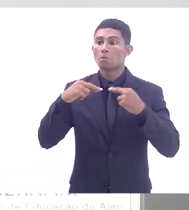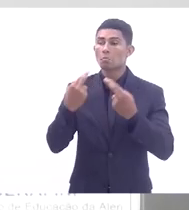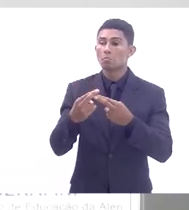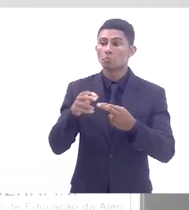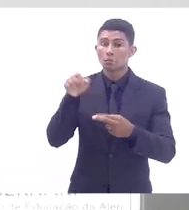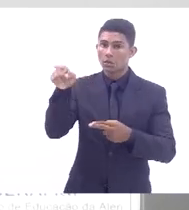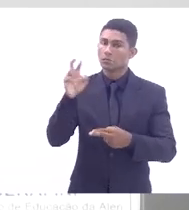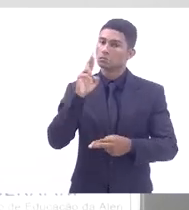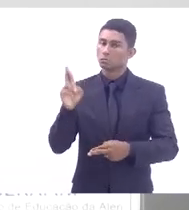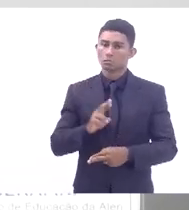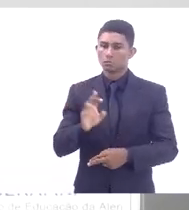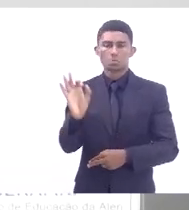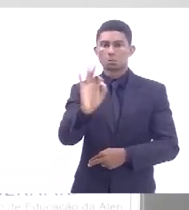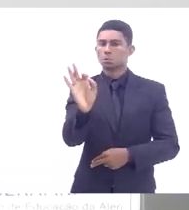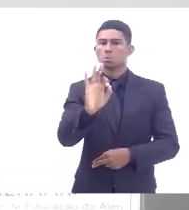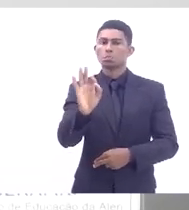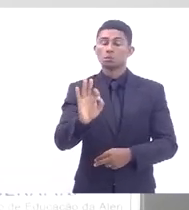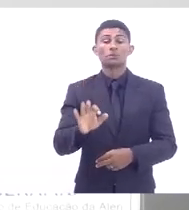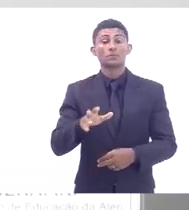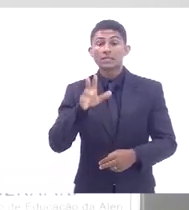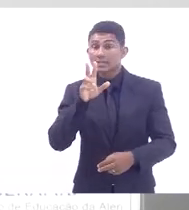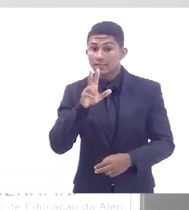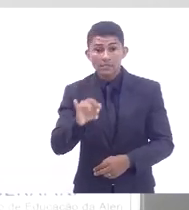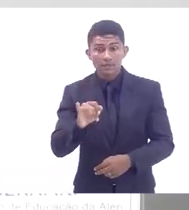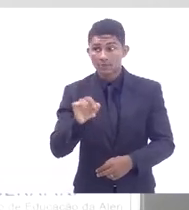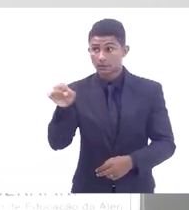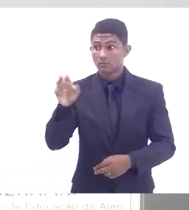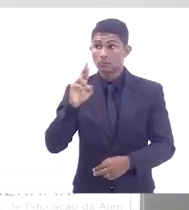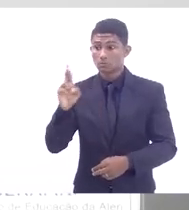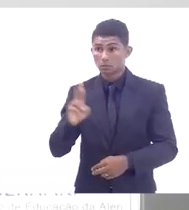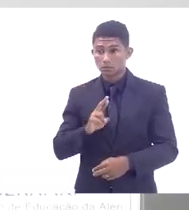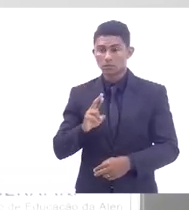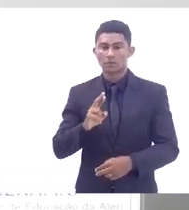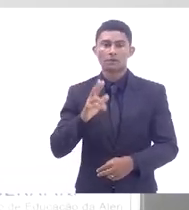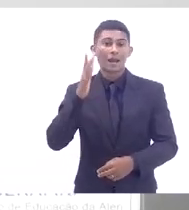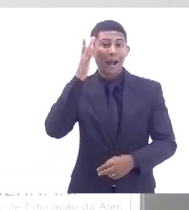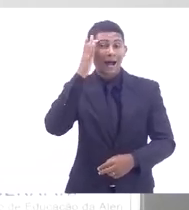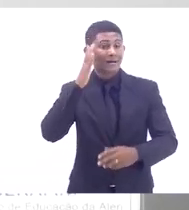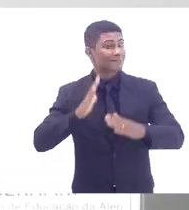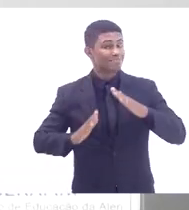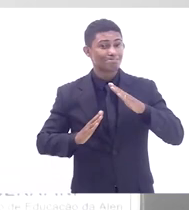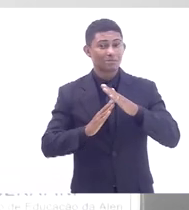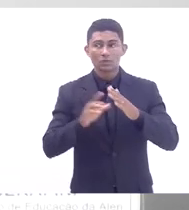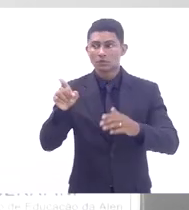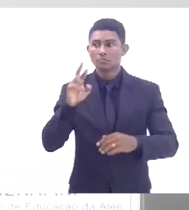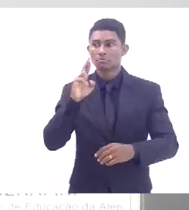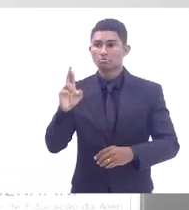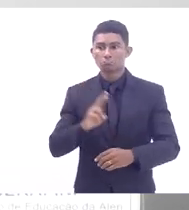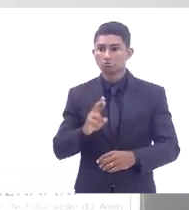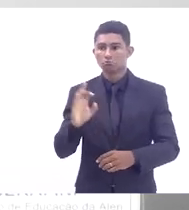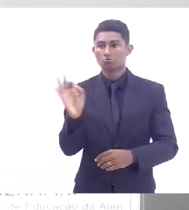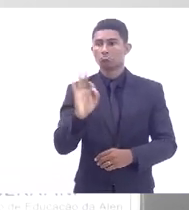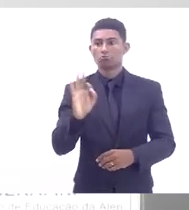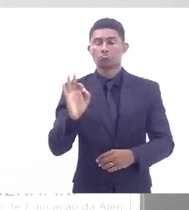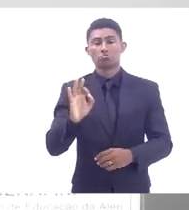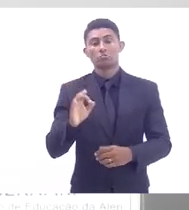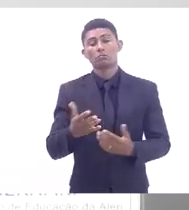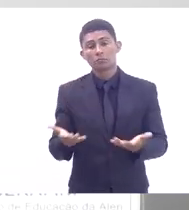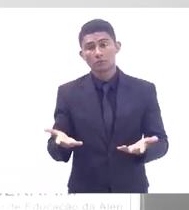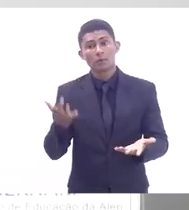retorno mas caso a gente não obtém um retorno até amanhã né dessa possibilidade de ter uma reunião